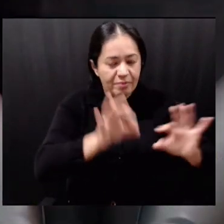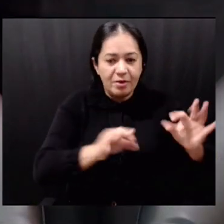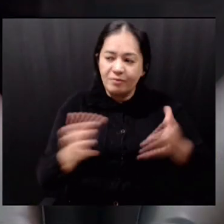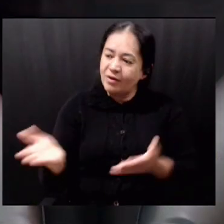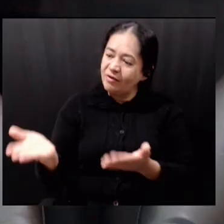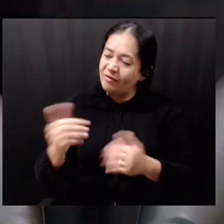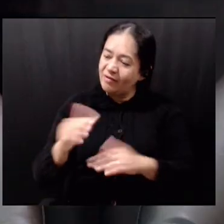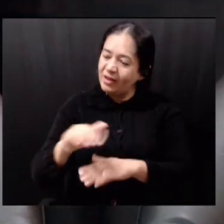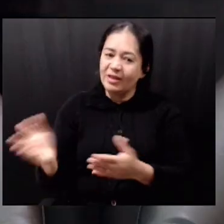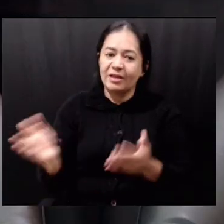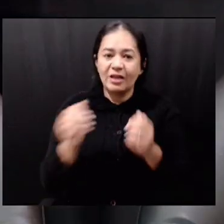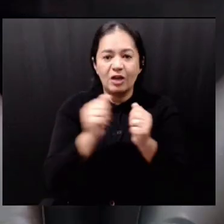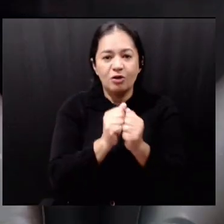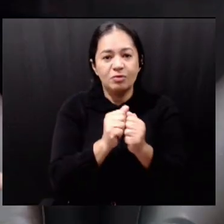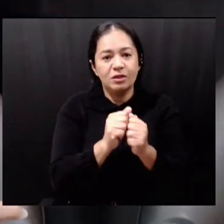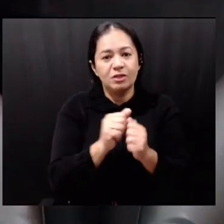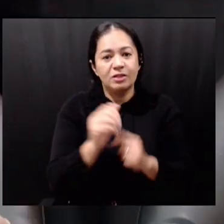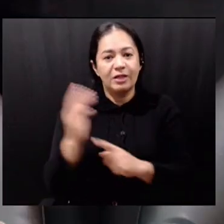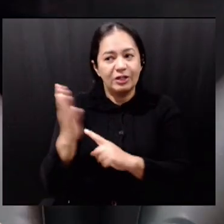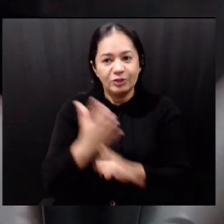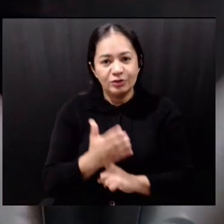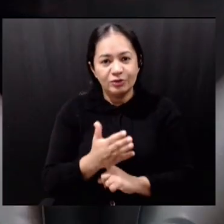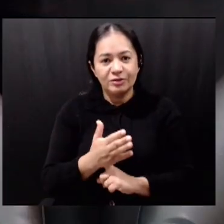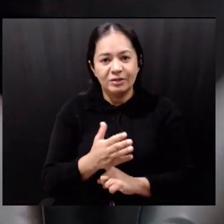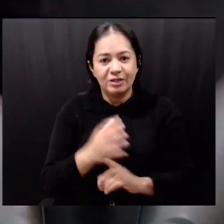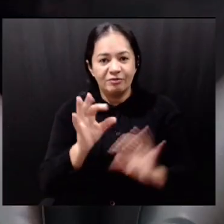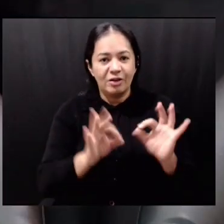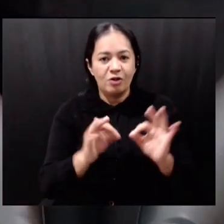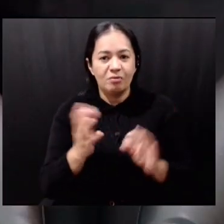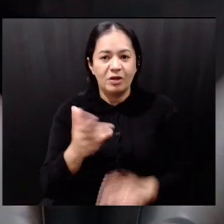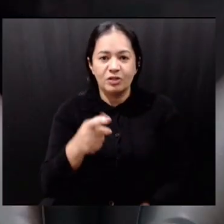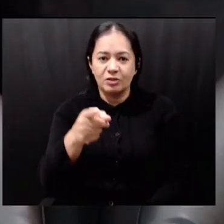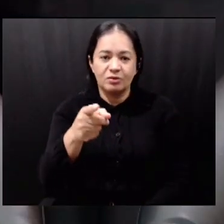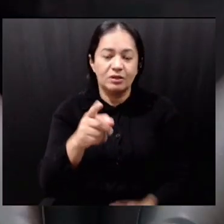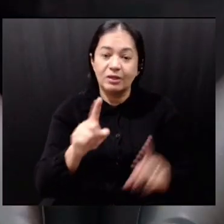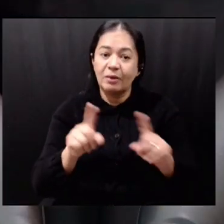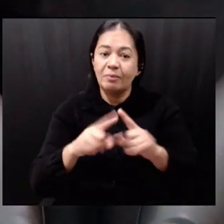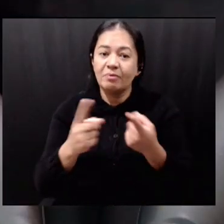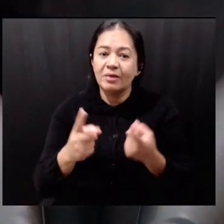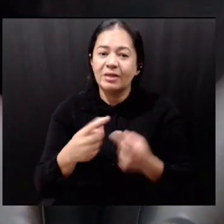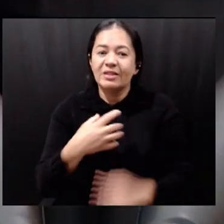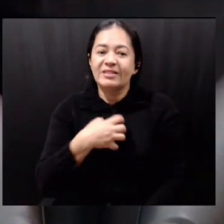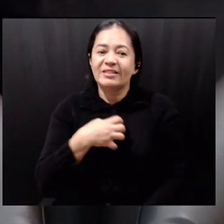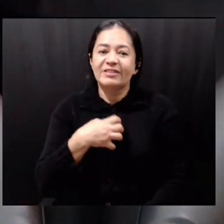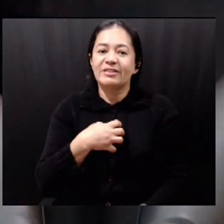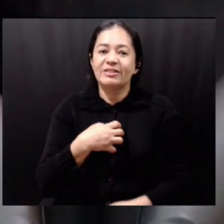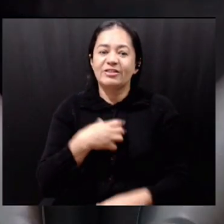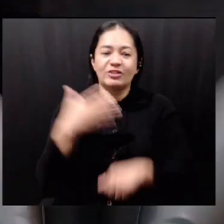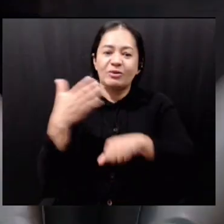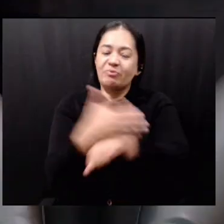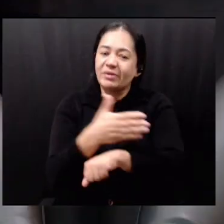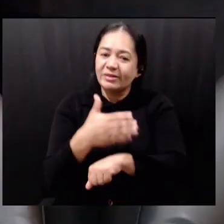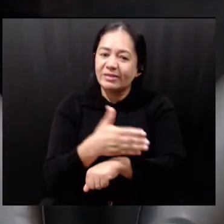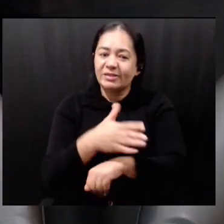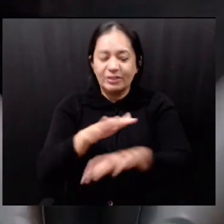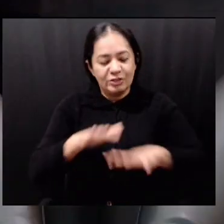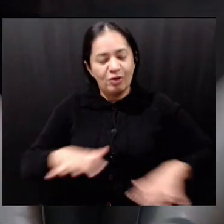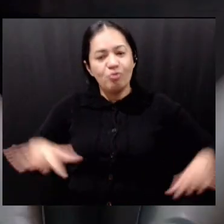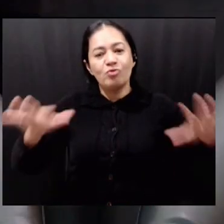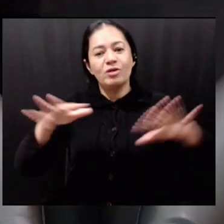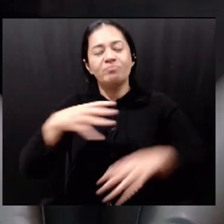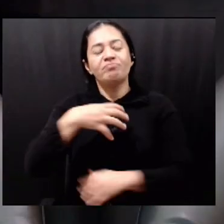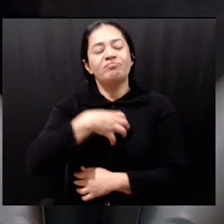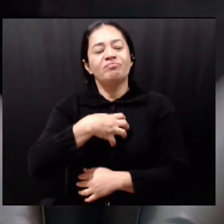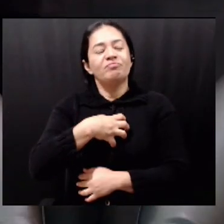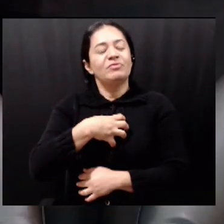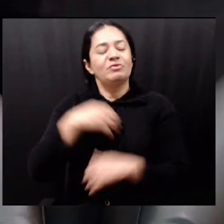junto. Sim. Ela não vai arrumar com a mesma agilidade que você, mas ela vai se sentir totalmente pertencente àquele ambiente, ela se sente útil, ela sente que